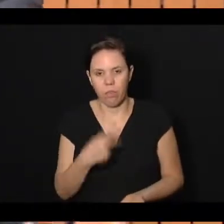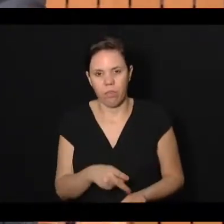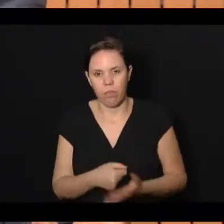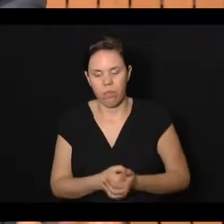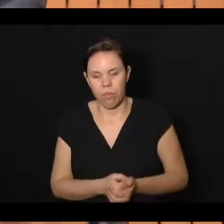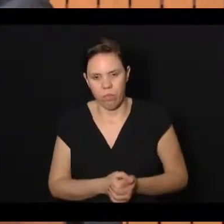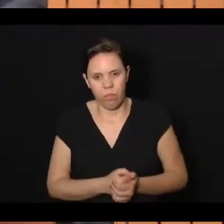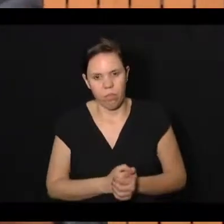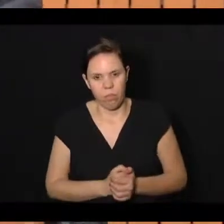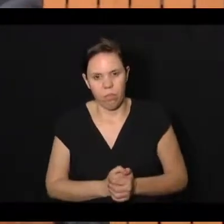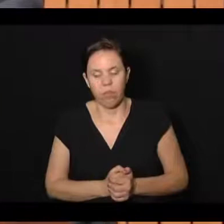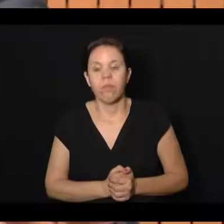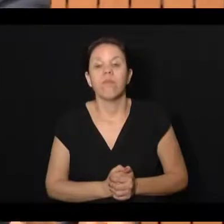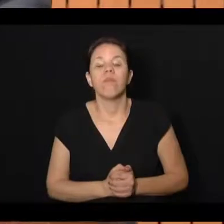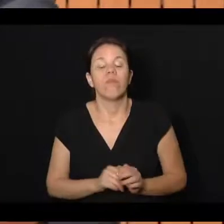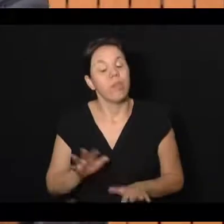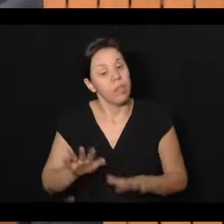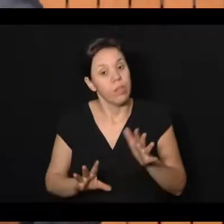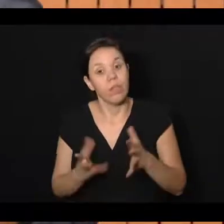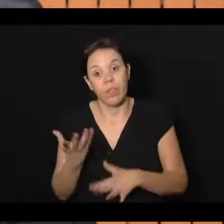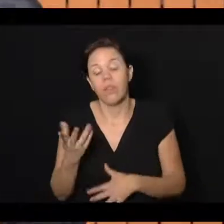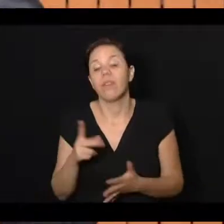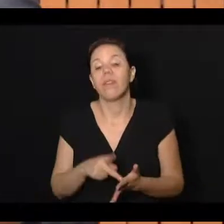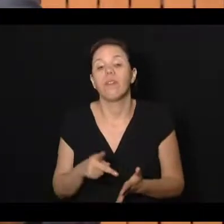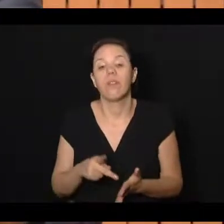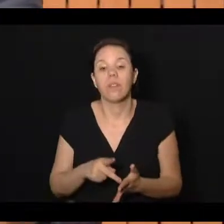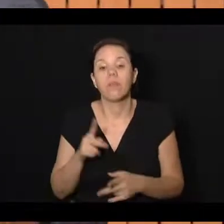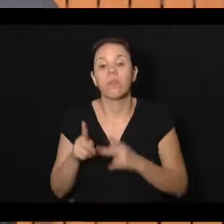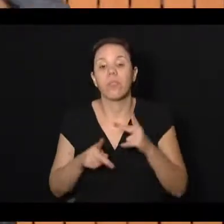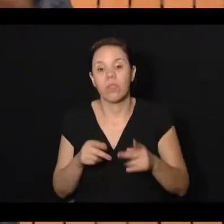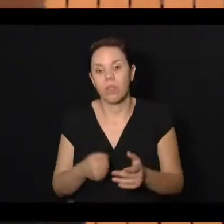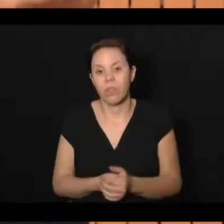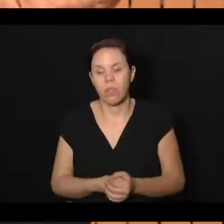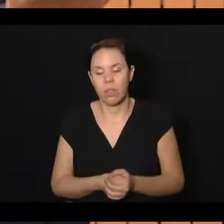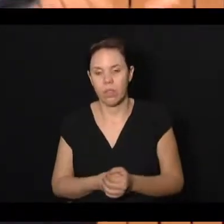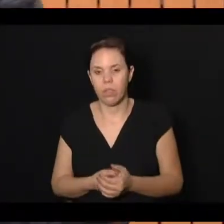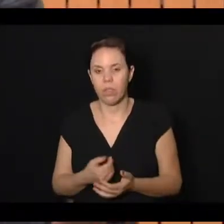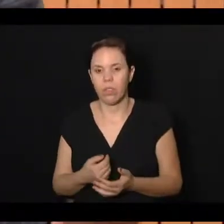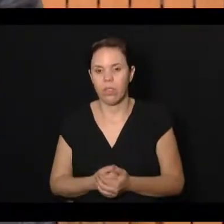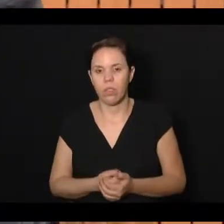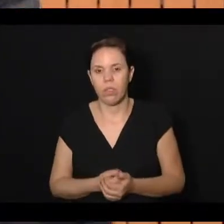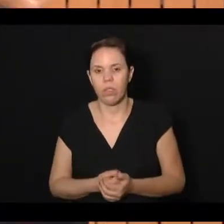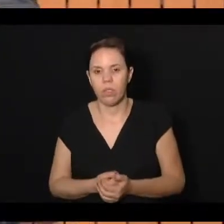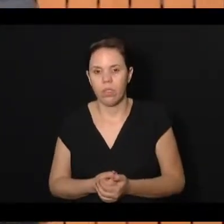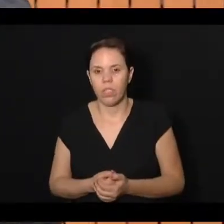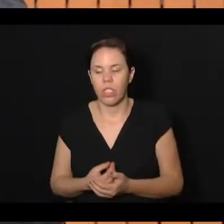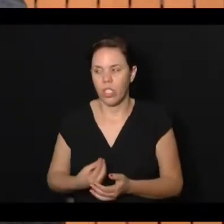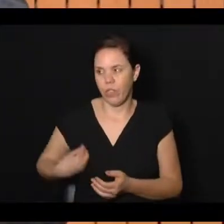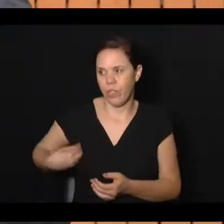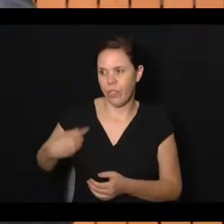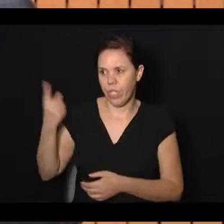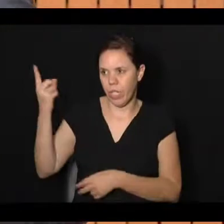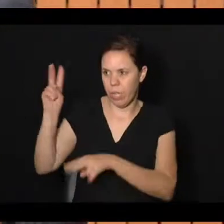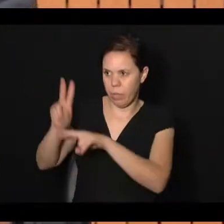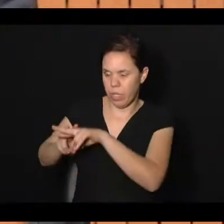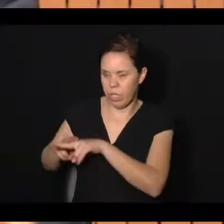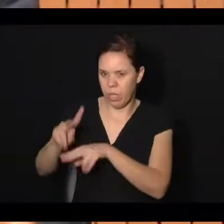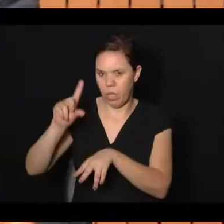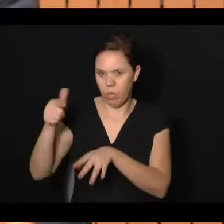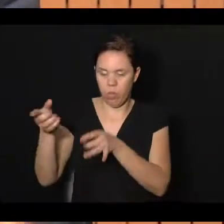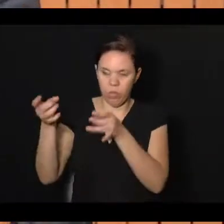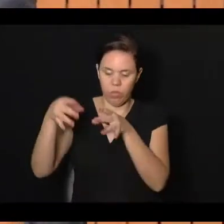então provavelmente em momentos como esse pode ser que tenham pessoas e pessoas que estavam no sistema penitenciário que foram para a rua o que não